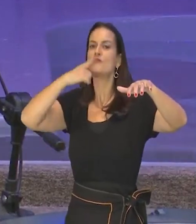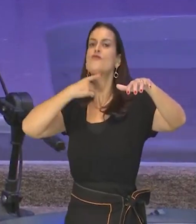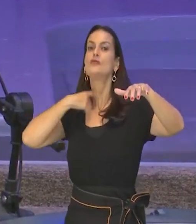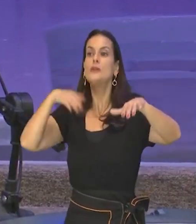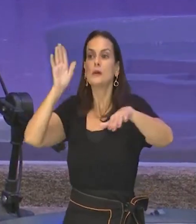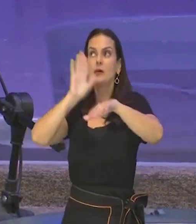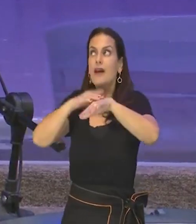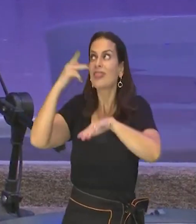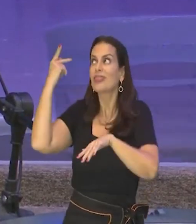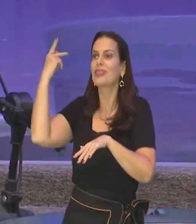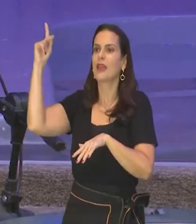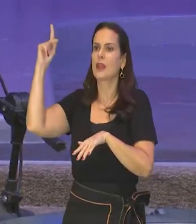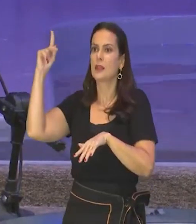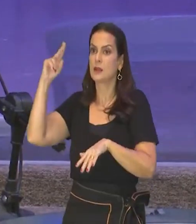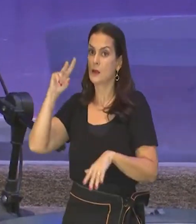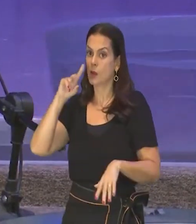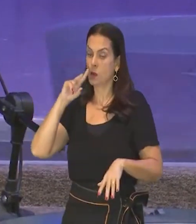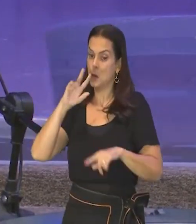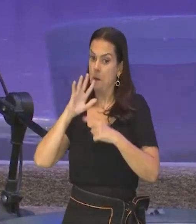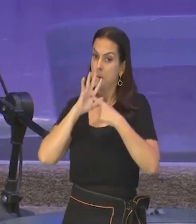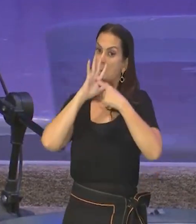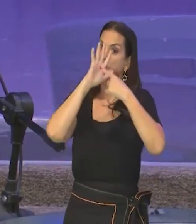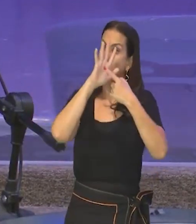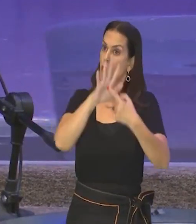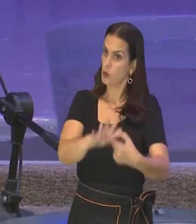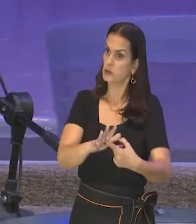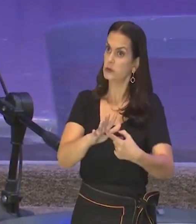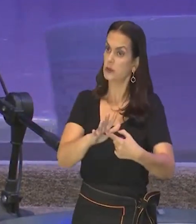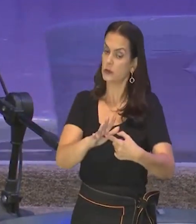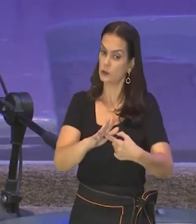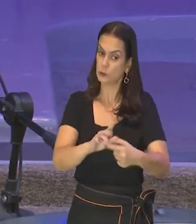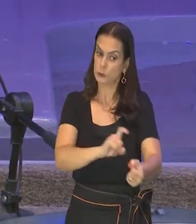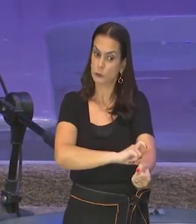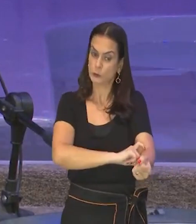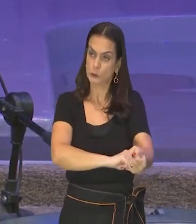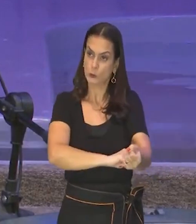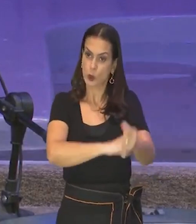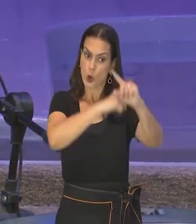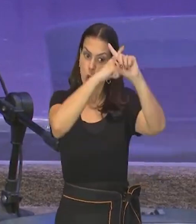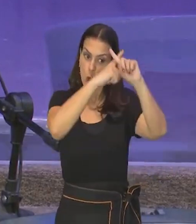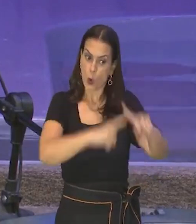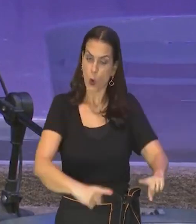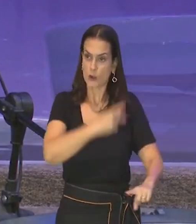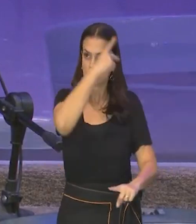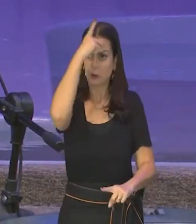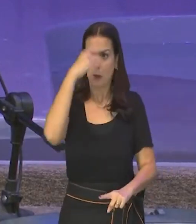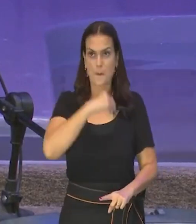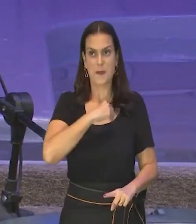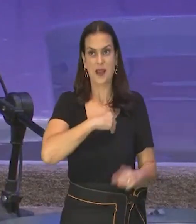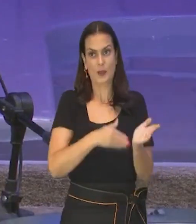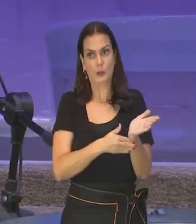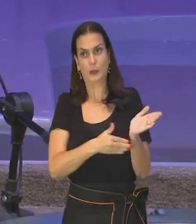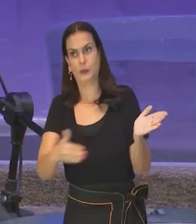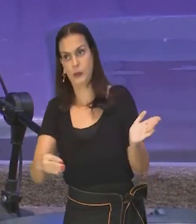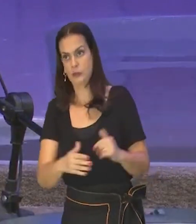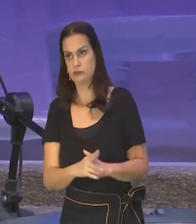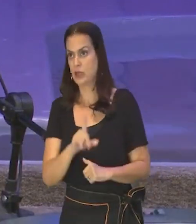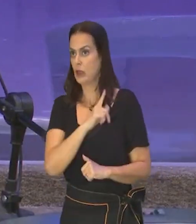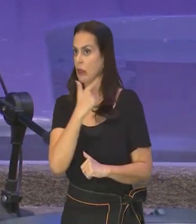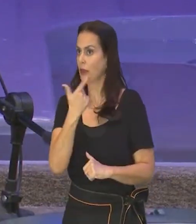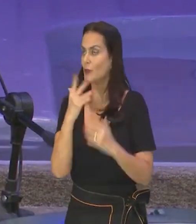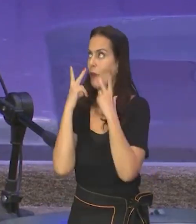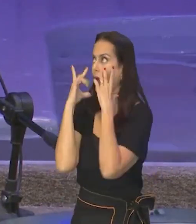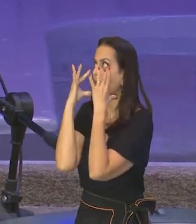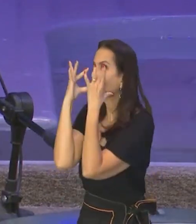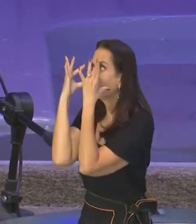Senhor demonstrando a sua ira para com os pecadores, os desobedientes, que não atentaram